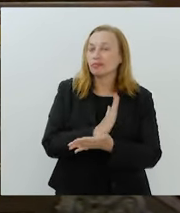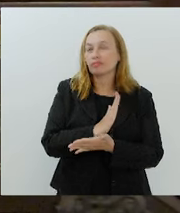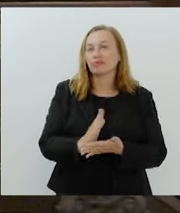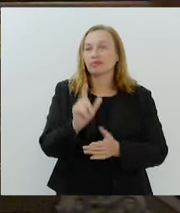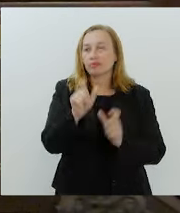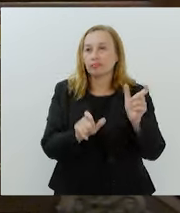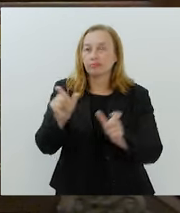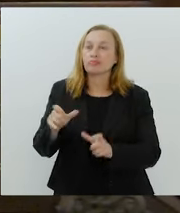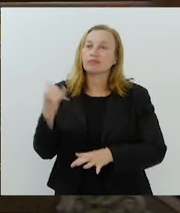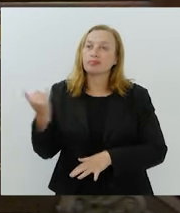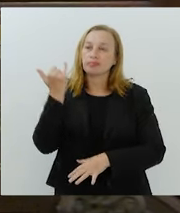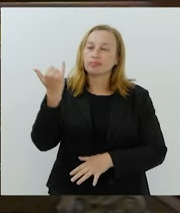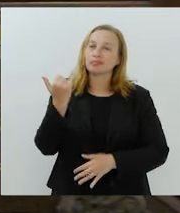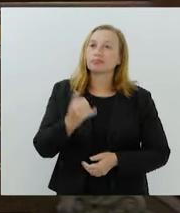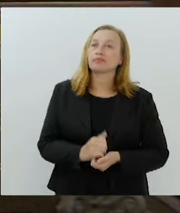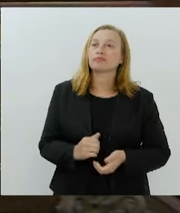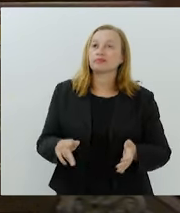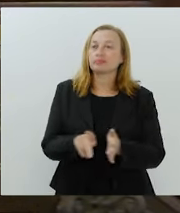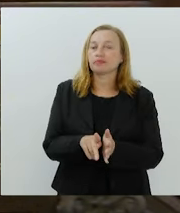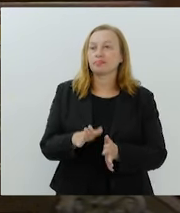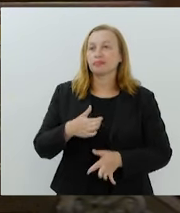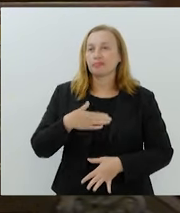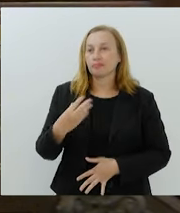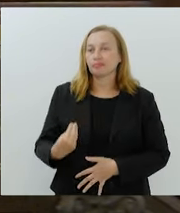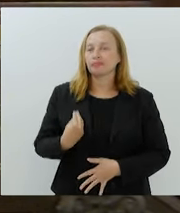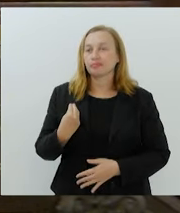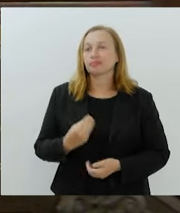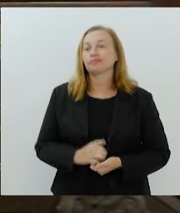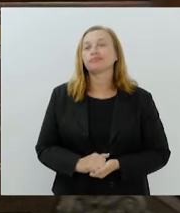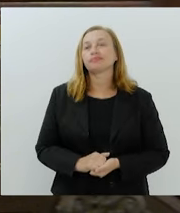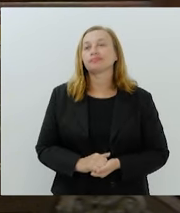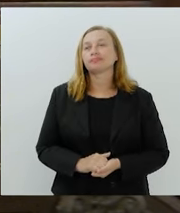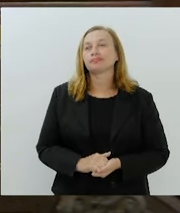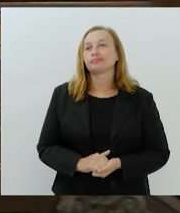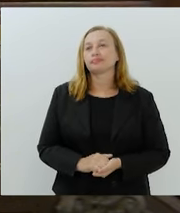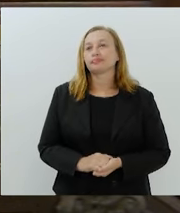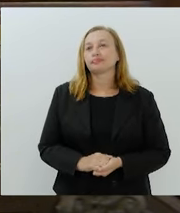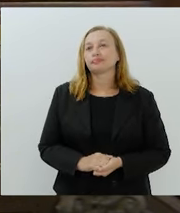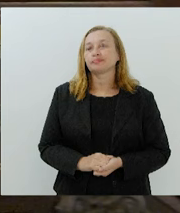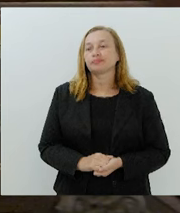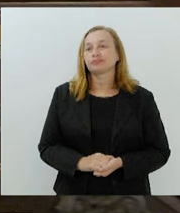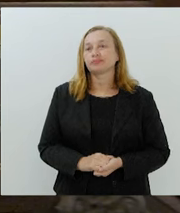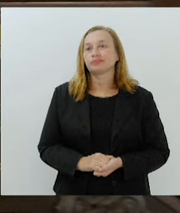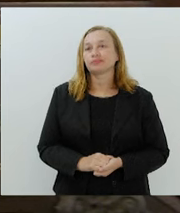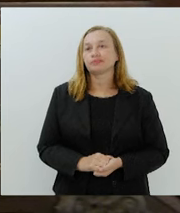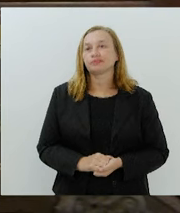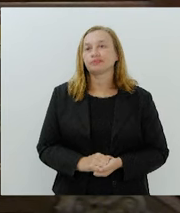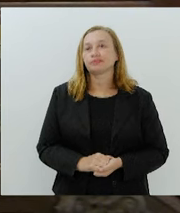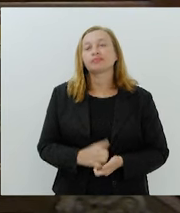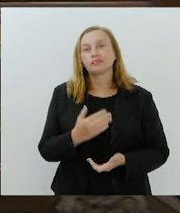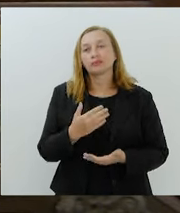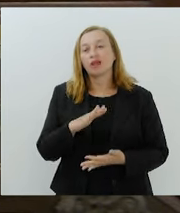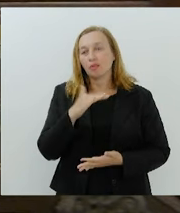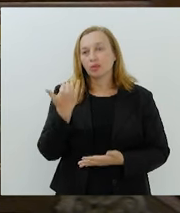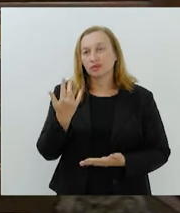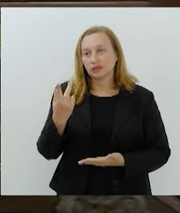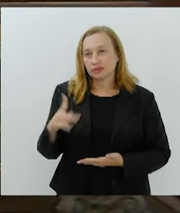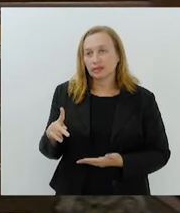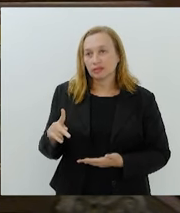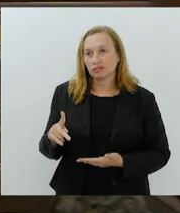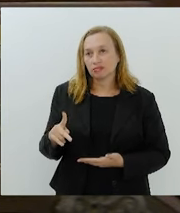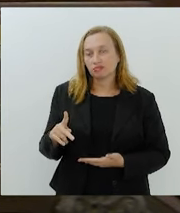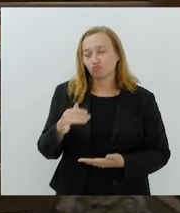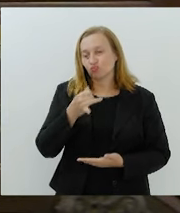muito importantes que fizeram muita diferença na minha jornada e que a perda delas se deu de